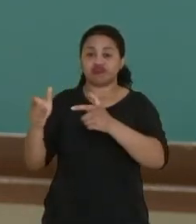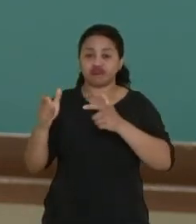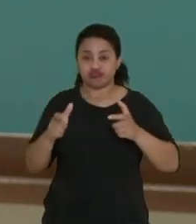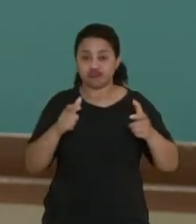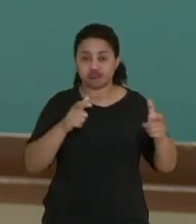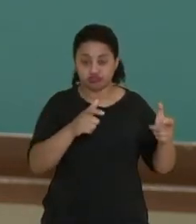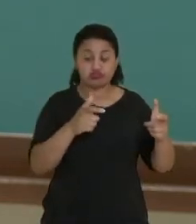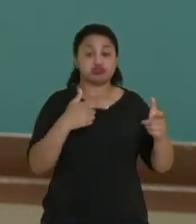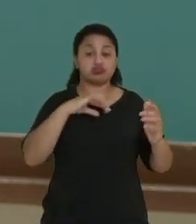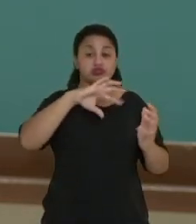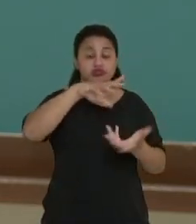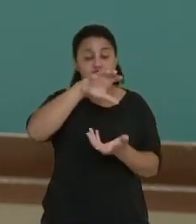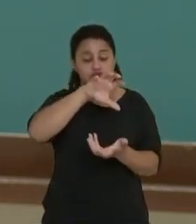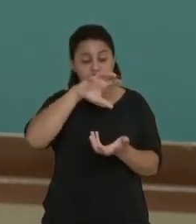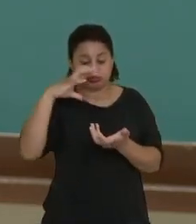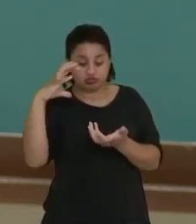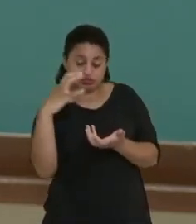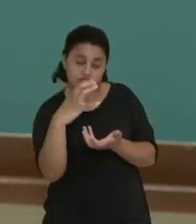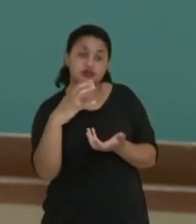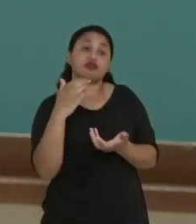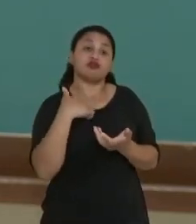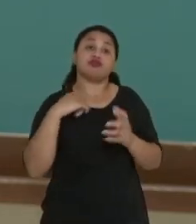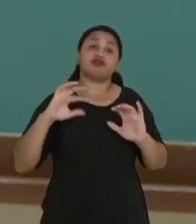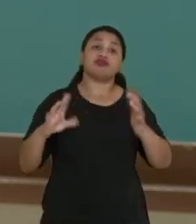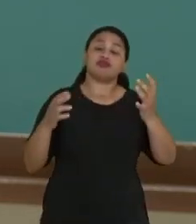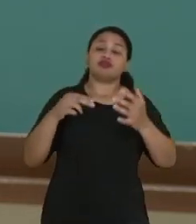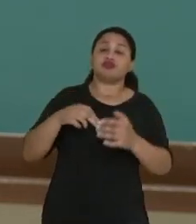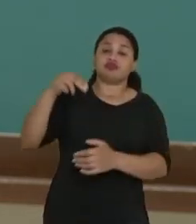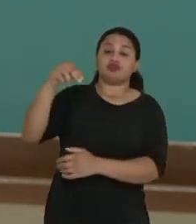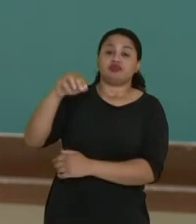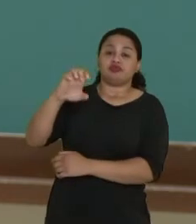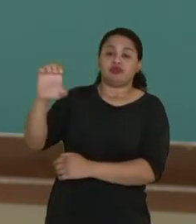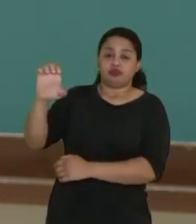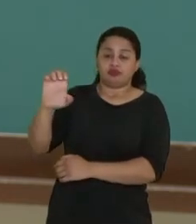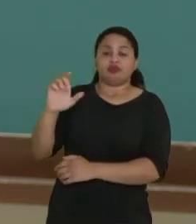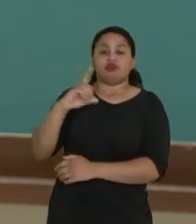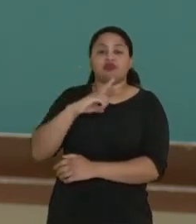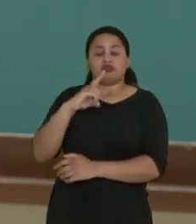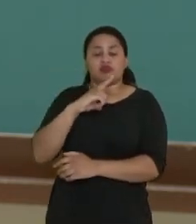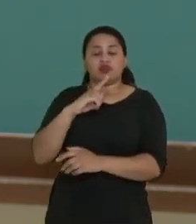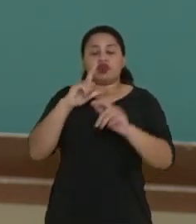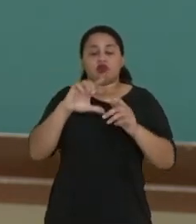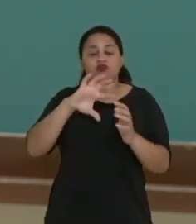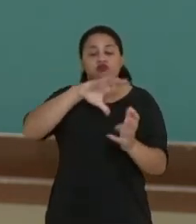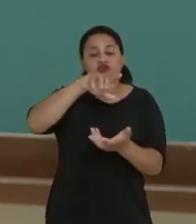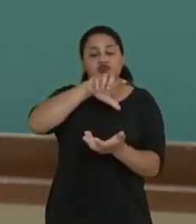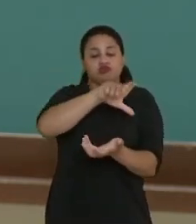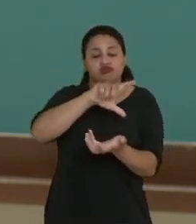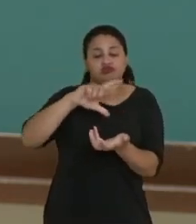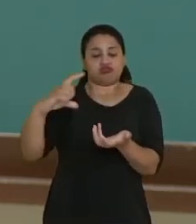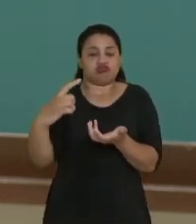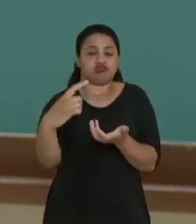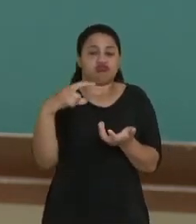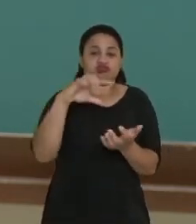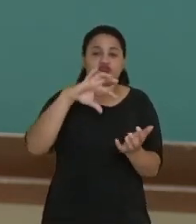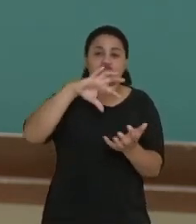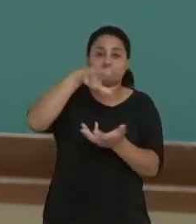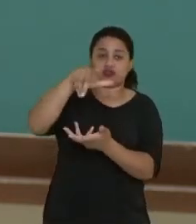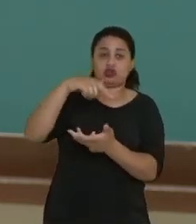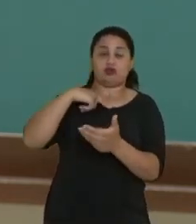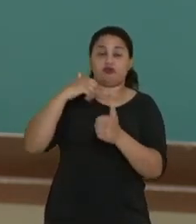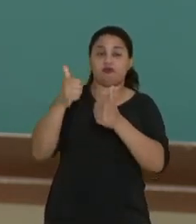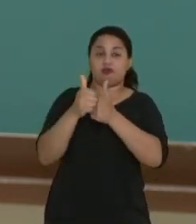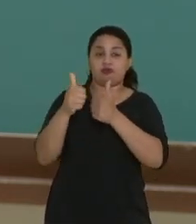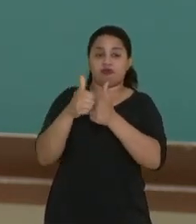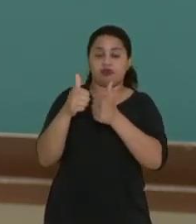no planeta Terra. E é isso que acontece no Nordeste. Então, está na zona intertropical da Terra, área